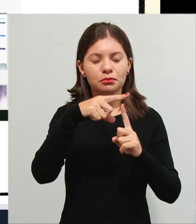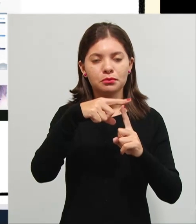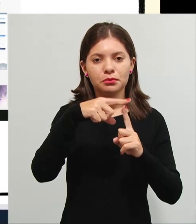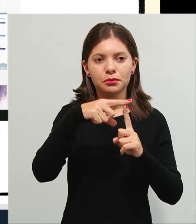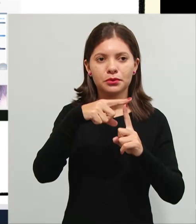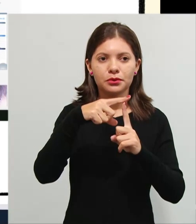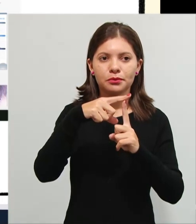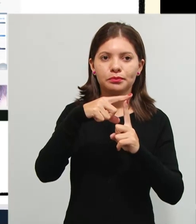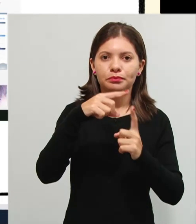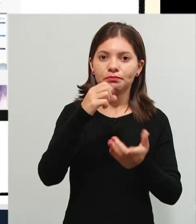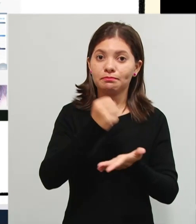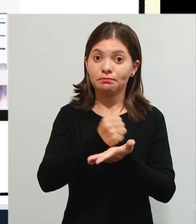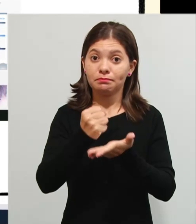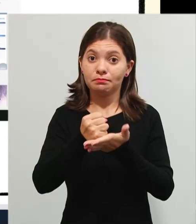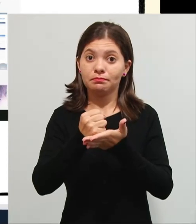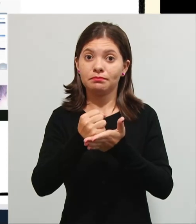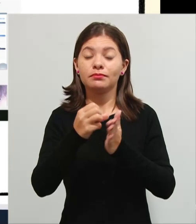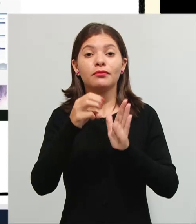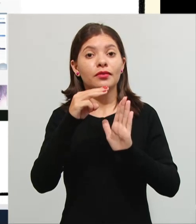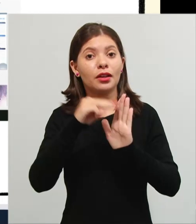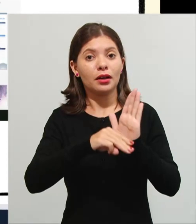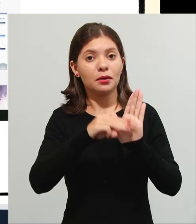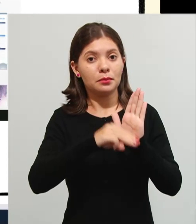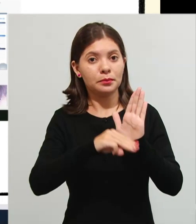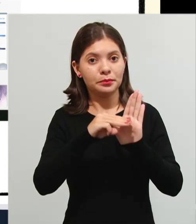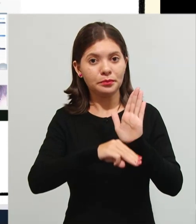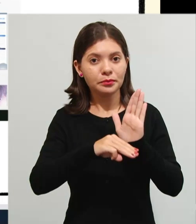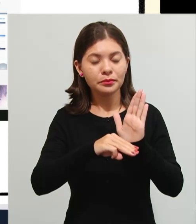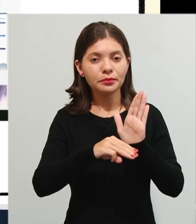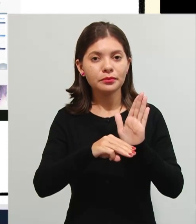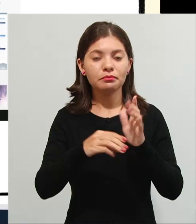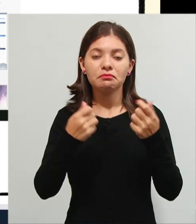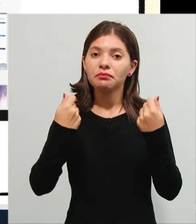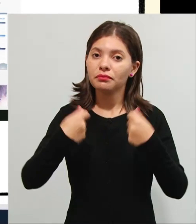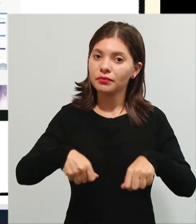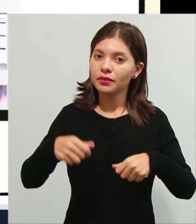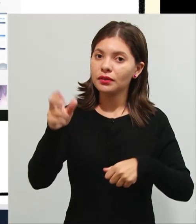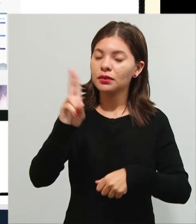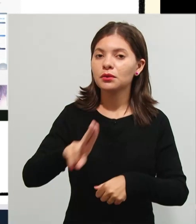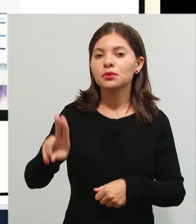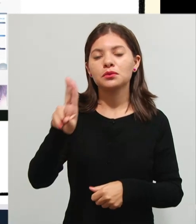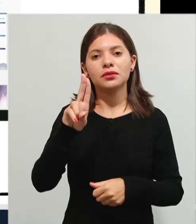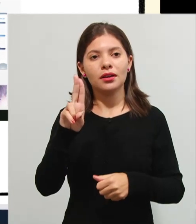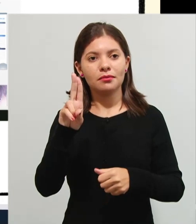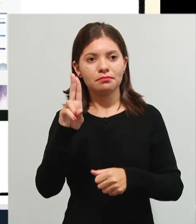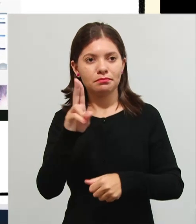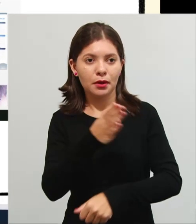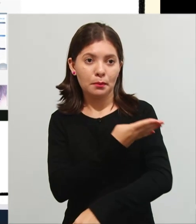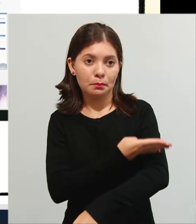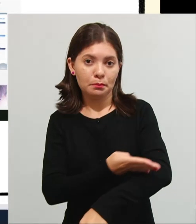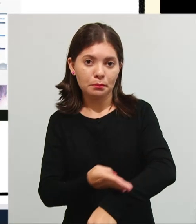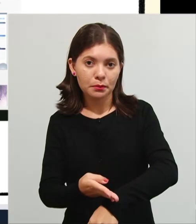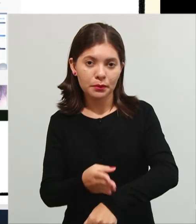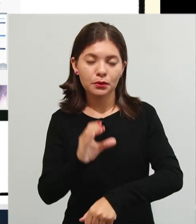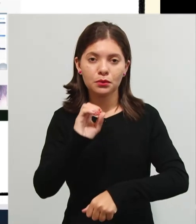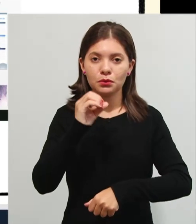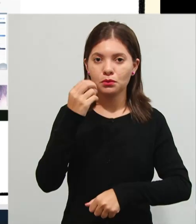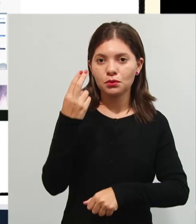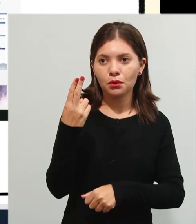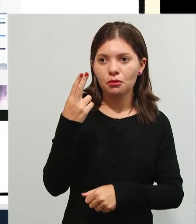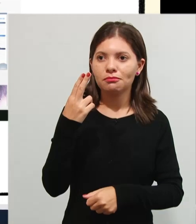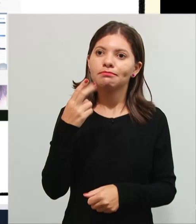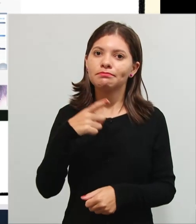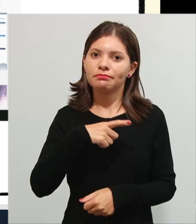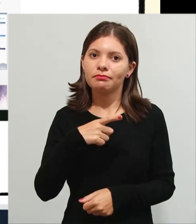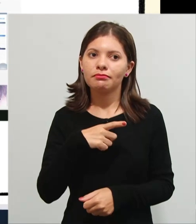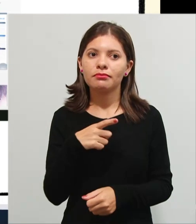você abre ele, ele tem a possibilidade de te dar diversos tipos de documentos e modelos, né?